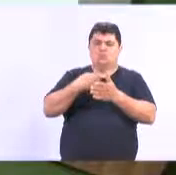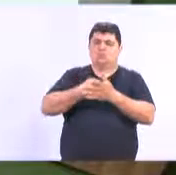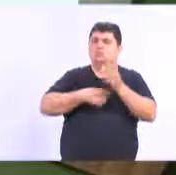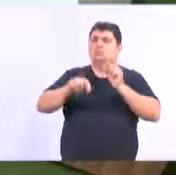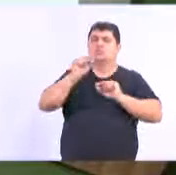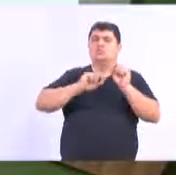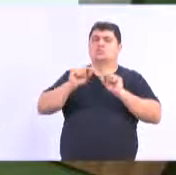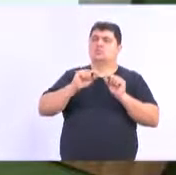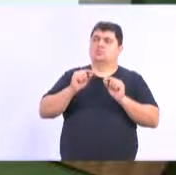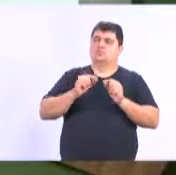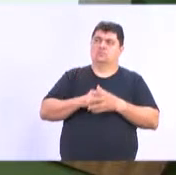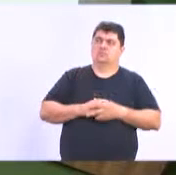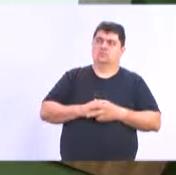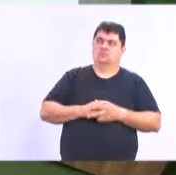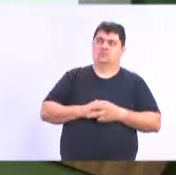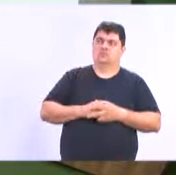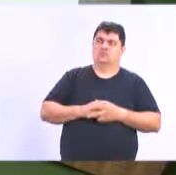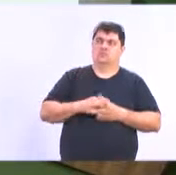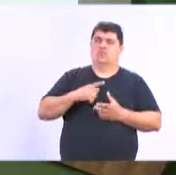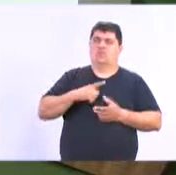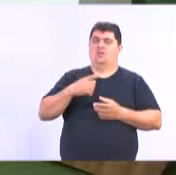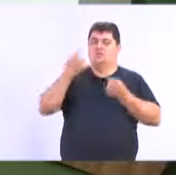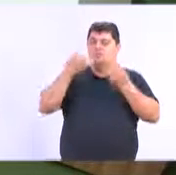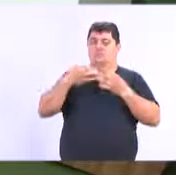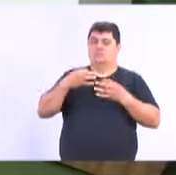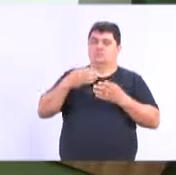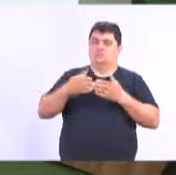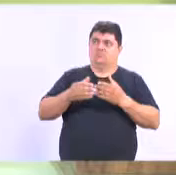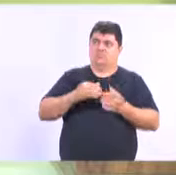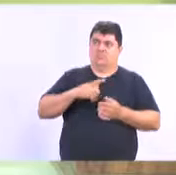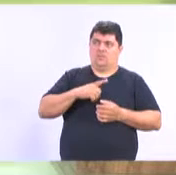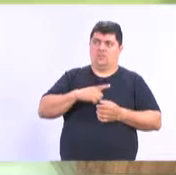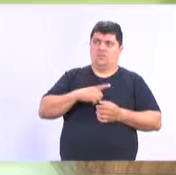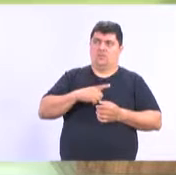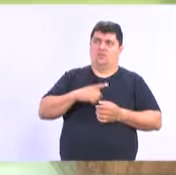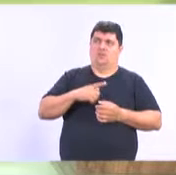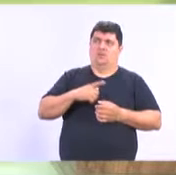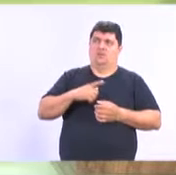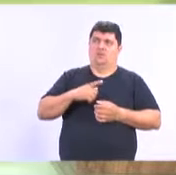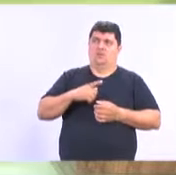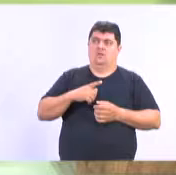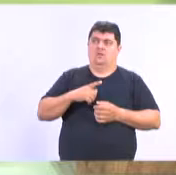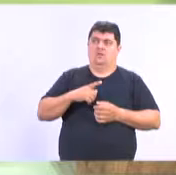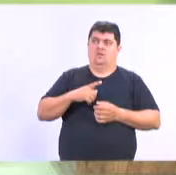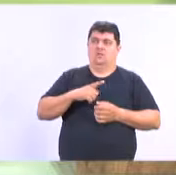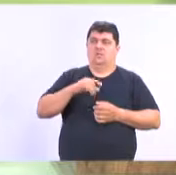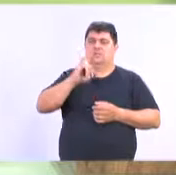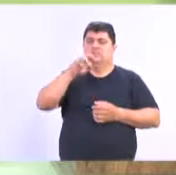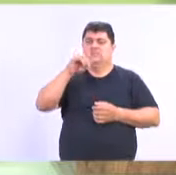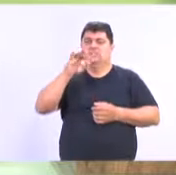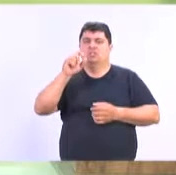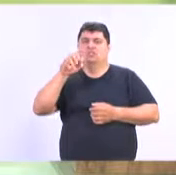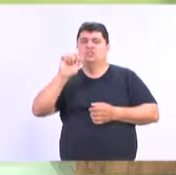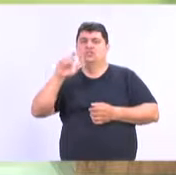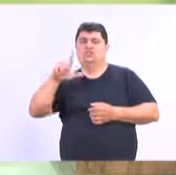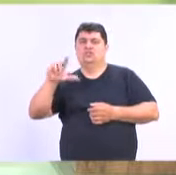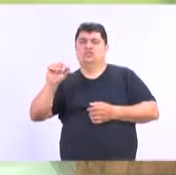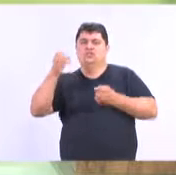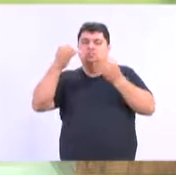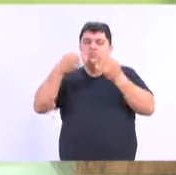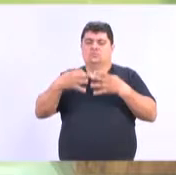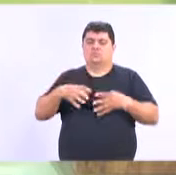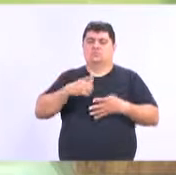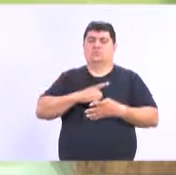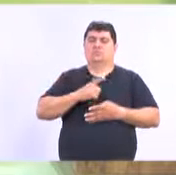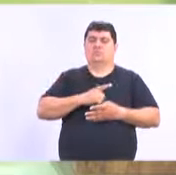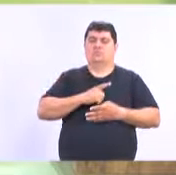algum questionamento, ou a senhora tem alguma observação para a gente? Tem uma observação quanto à questão do intangível, como você falou, professor, eles